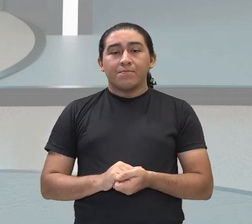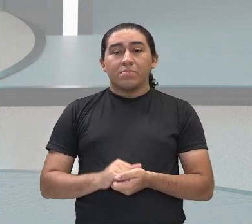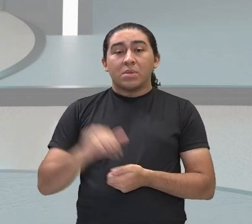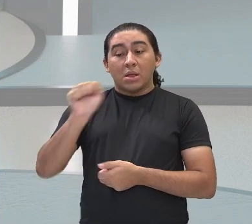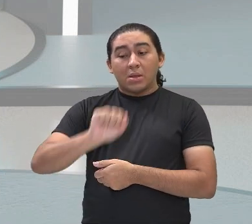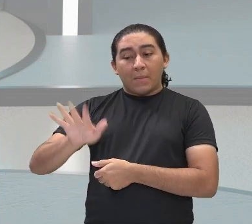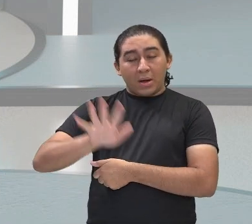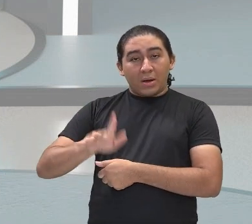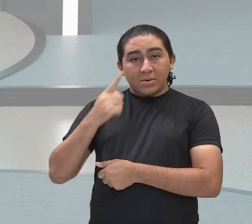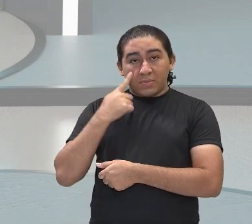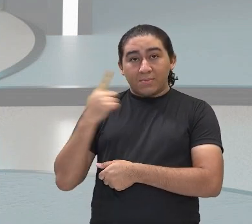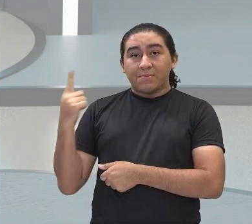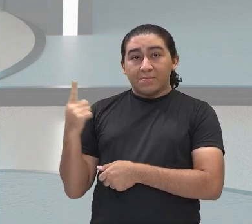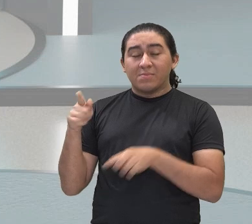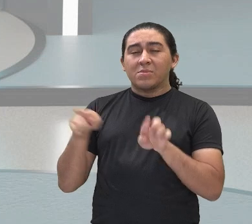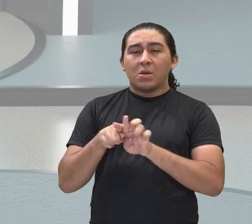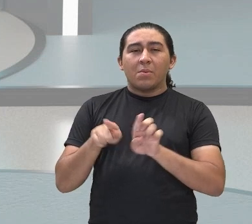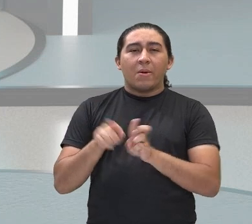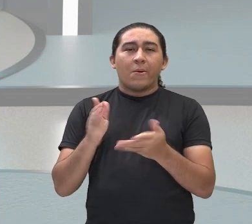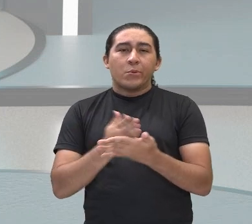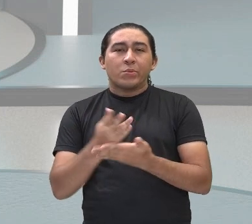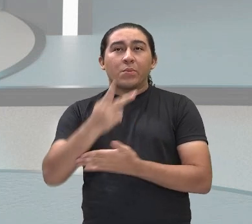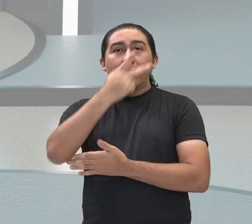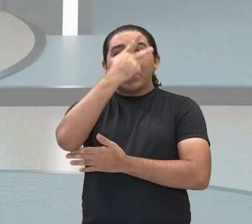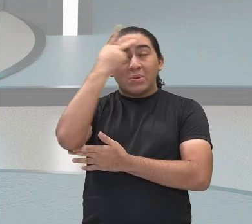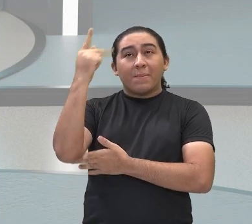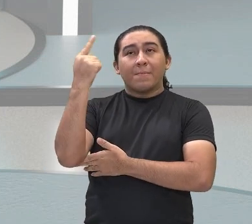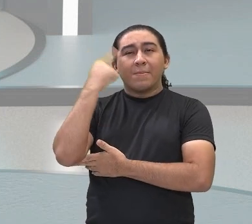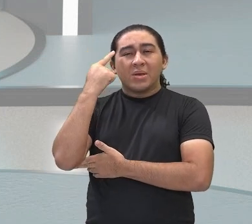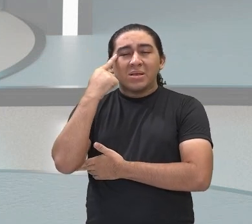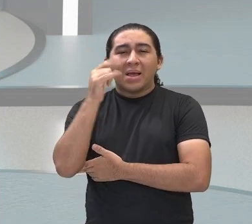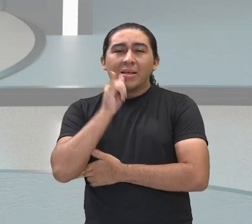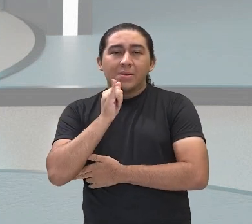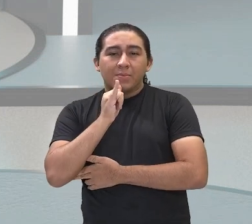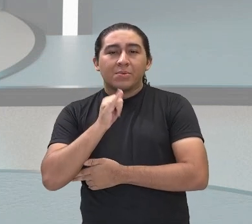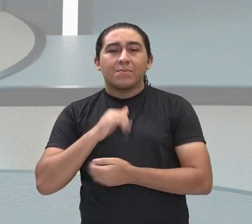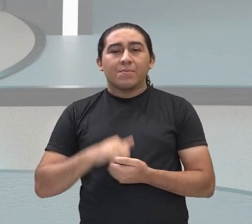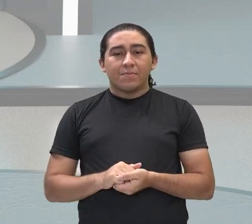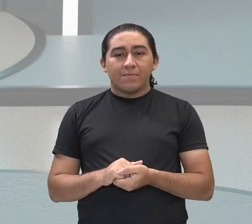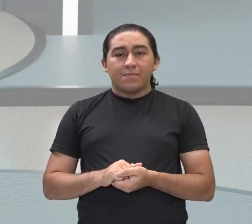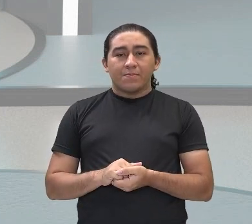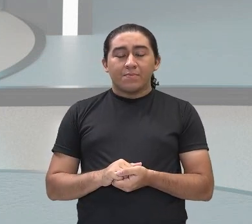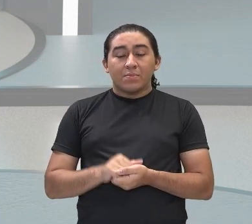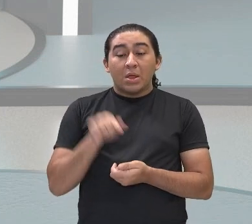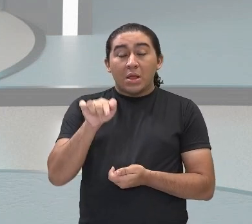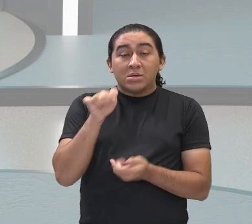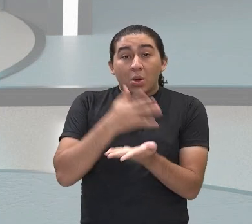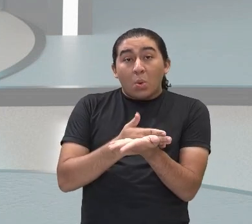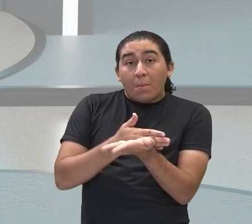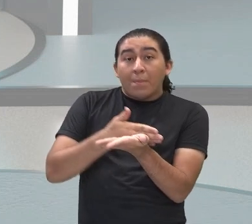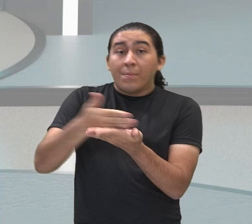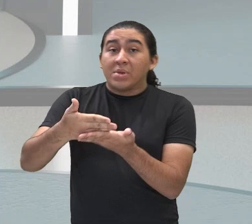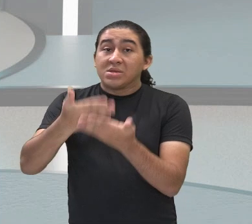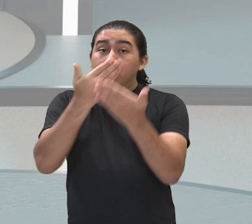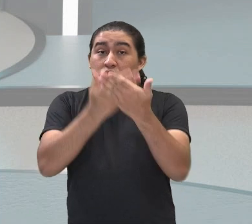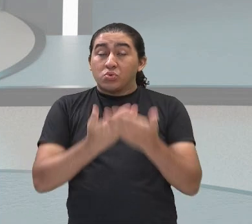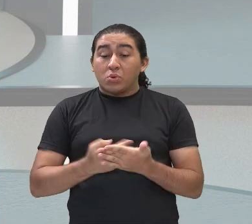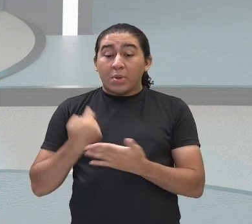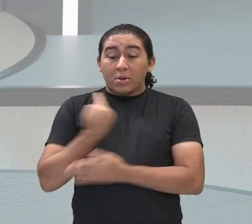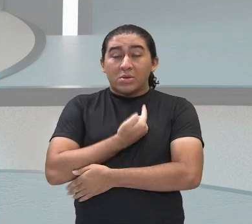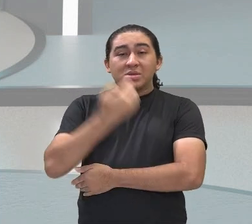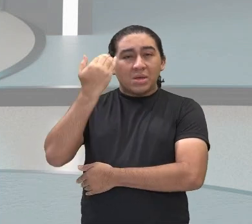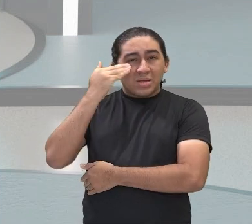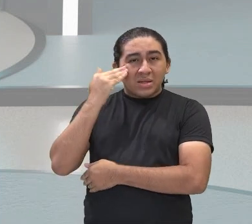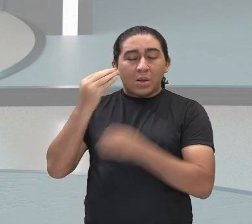foi, muitas das vezes, como um pontapé para estudos para entendermos a questão do corpo,